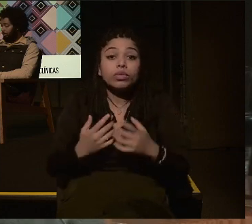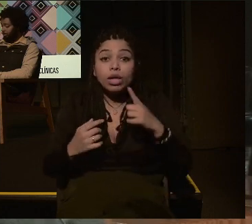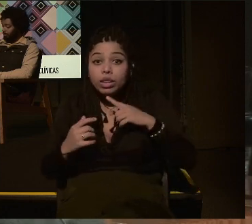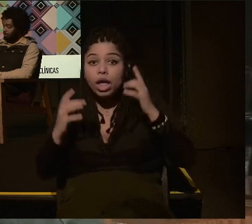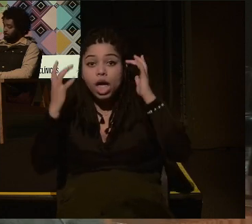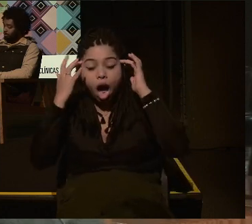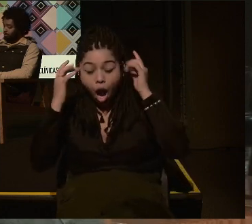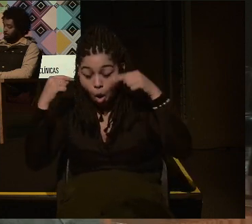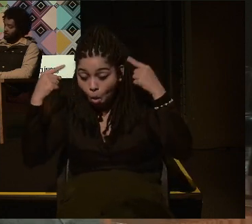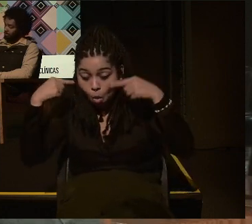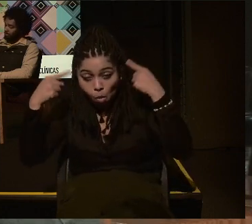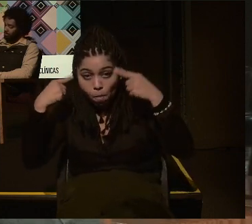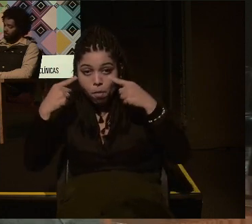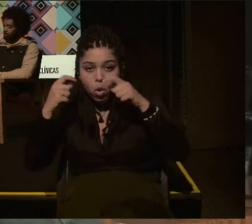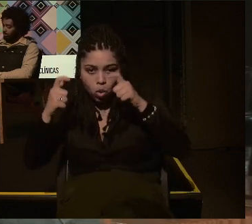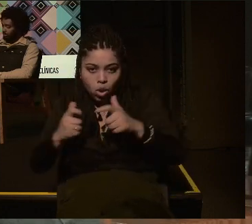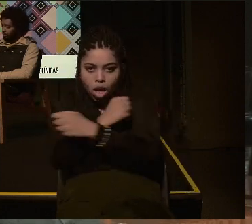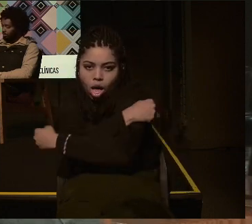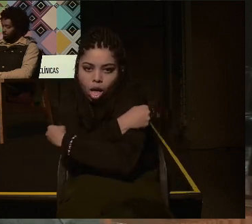também aposta